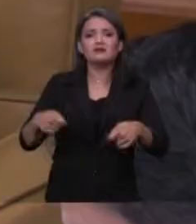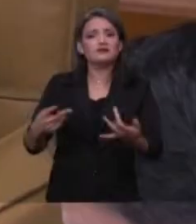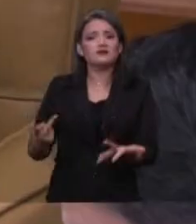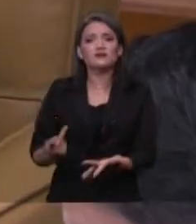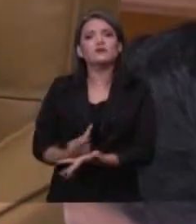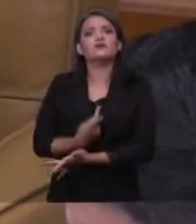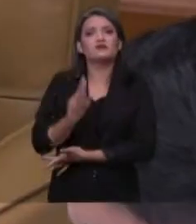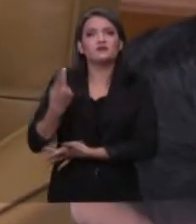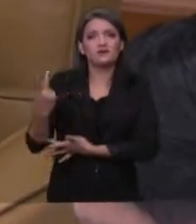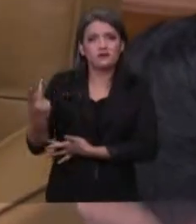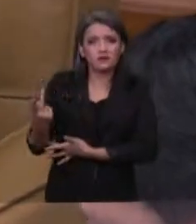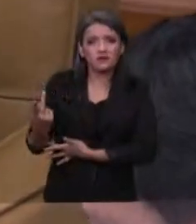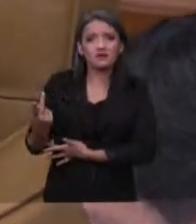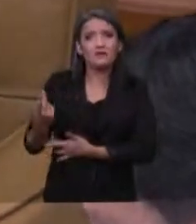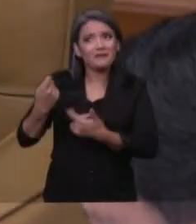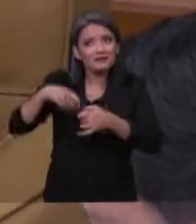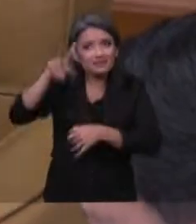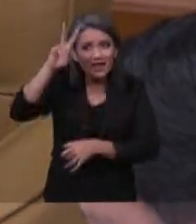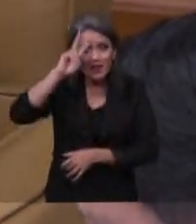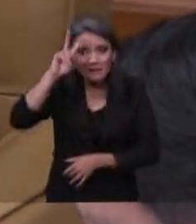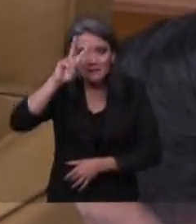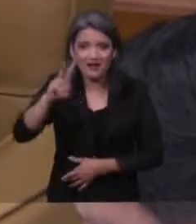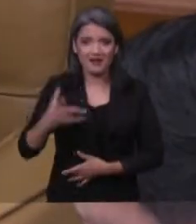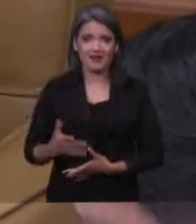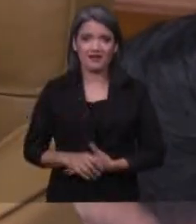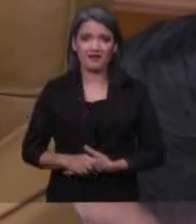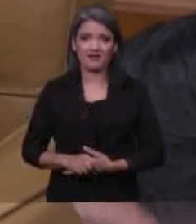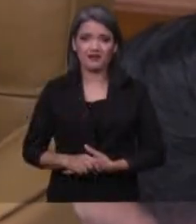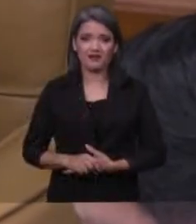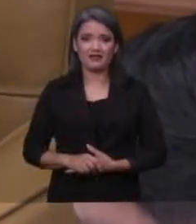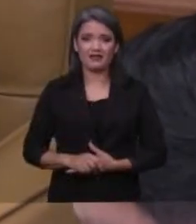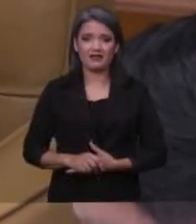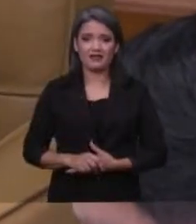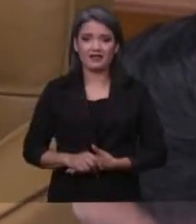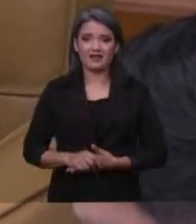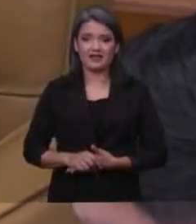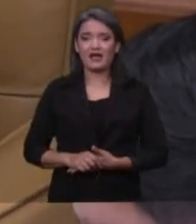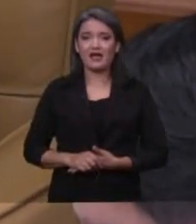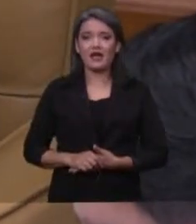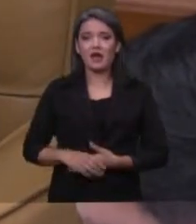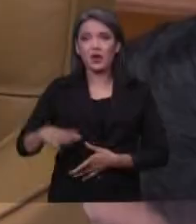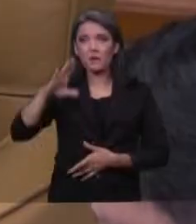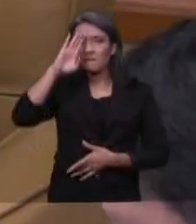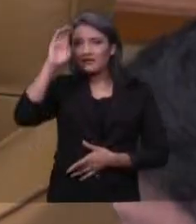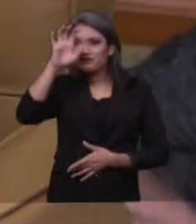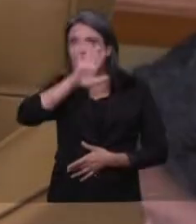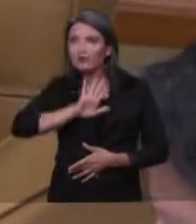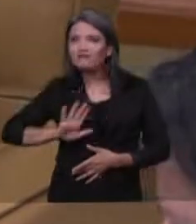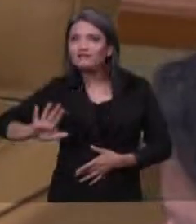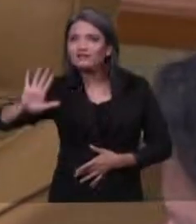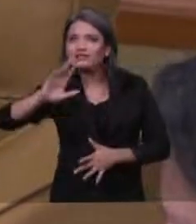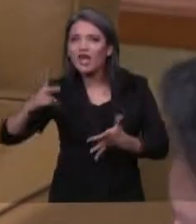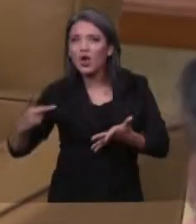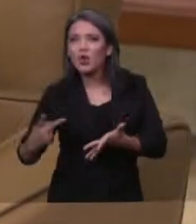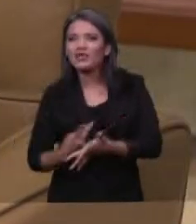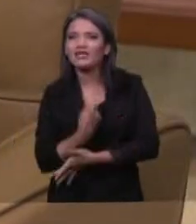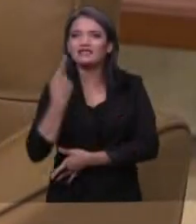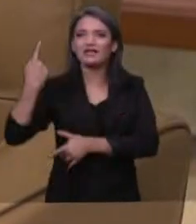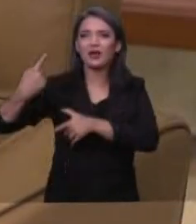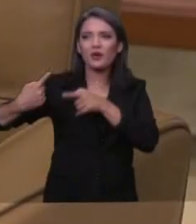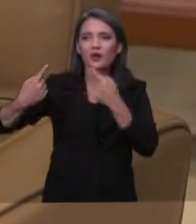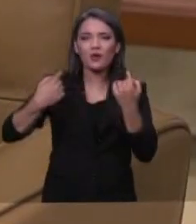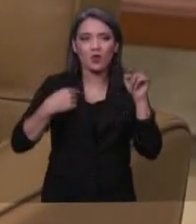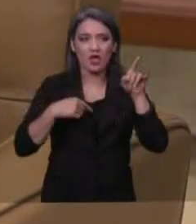de fato, rememorado. O pano de fundo desse debate é tudo isso que ocorreu